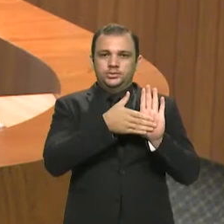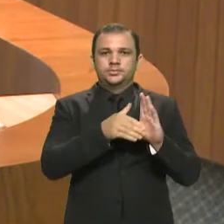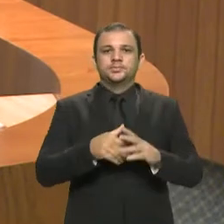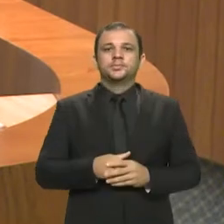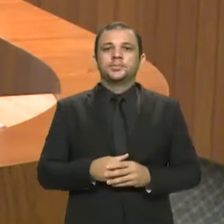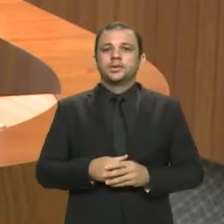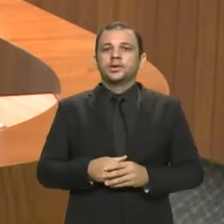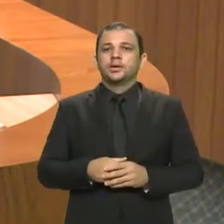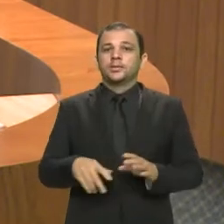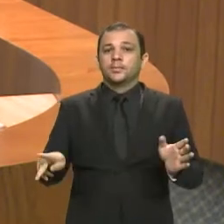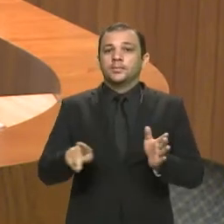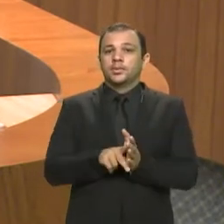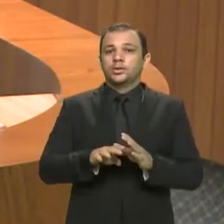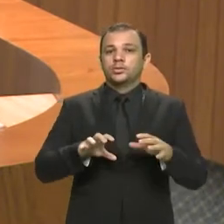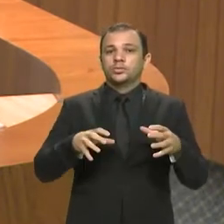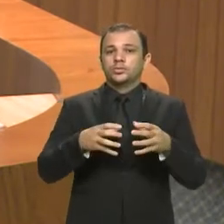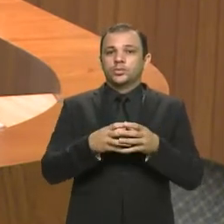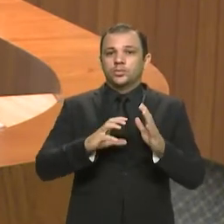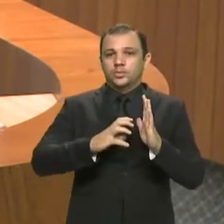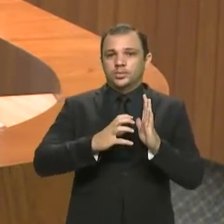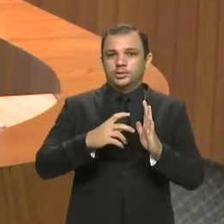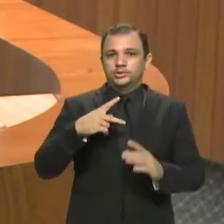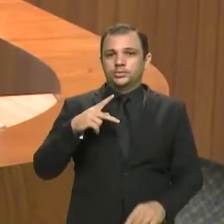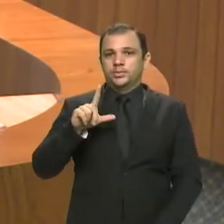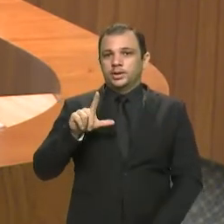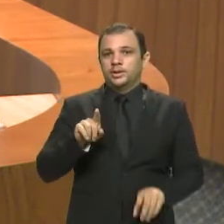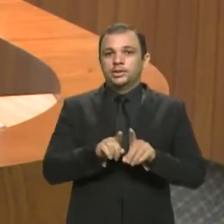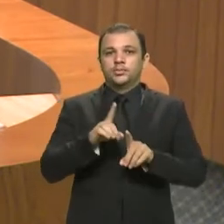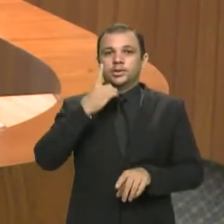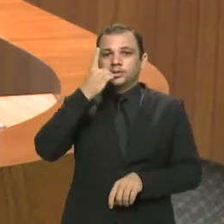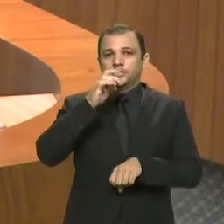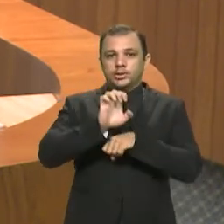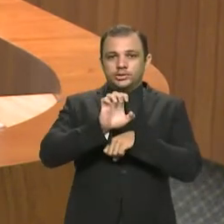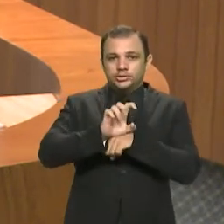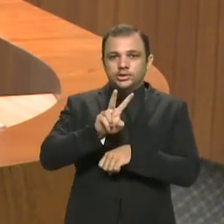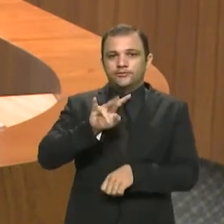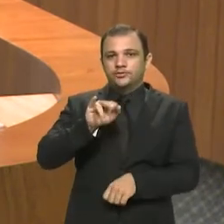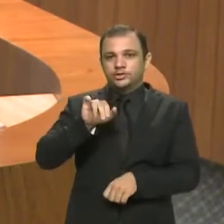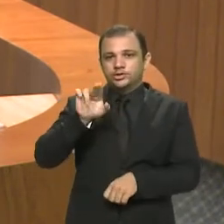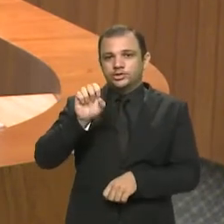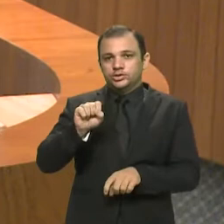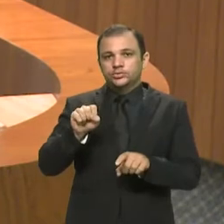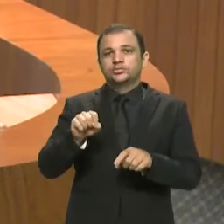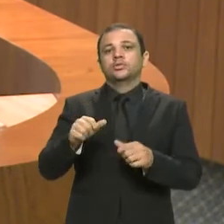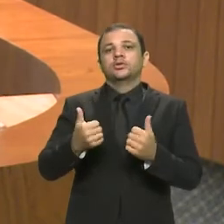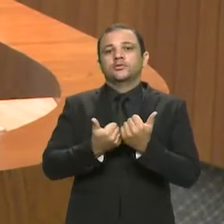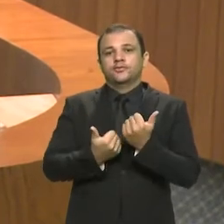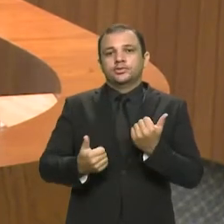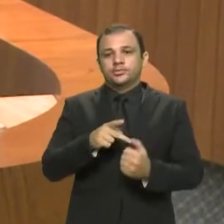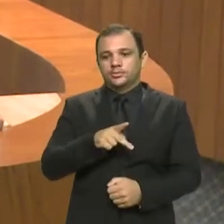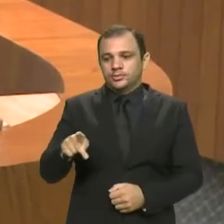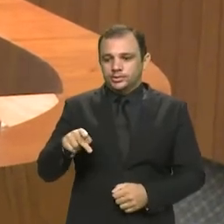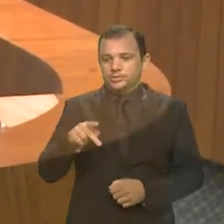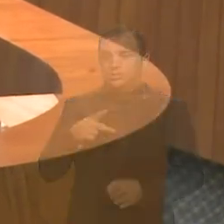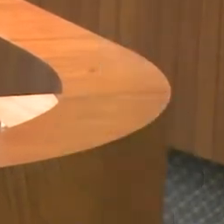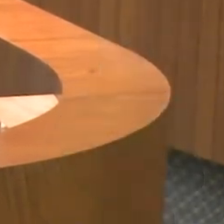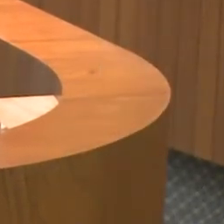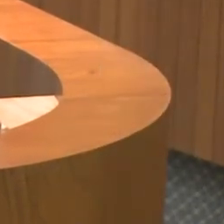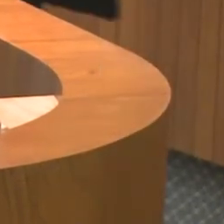do partido PL do deputado estadual Vinícius louro vice-presidente no pé do Estado do Maranhão